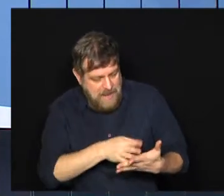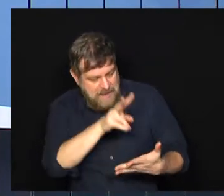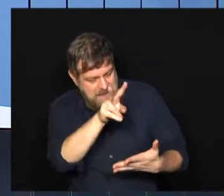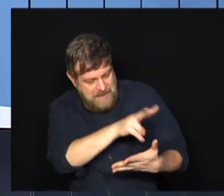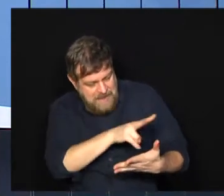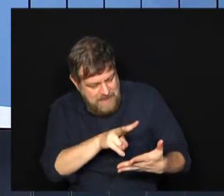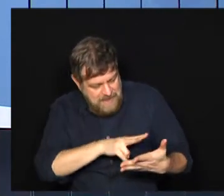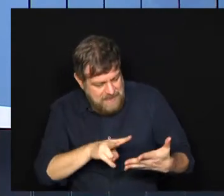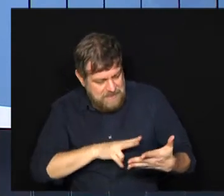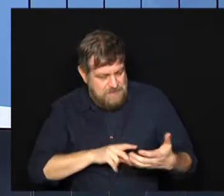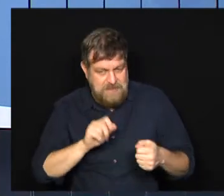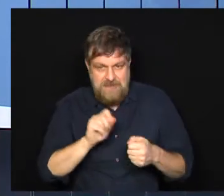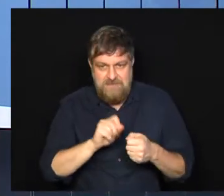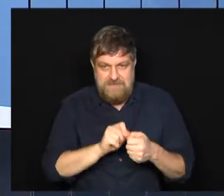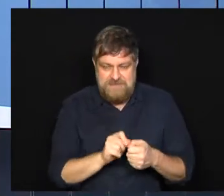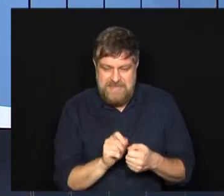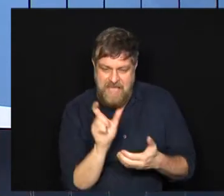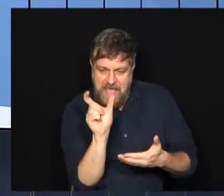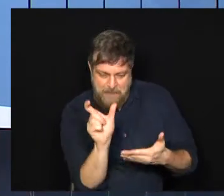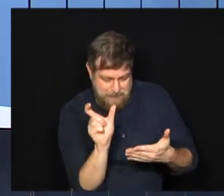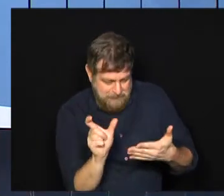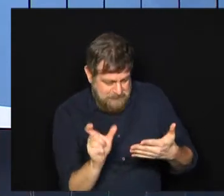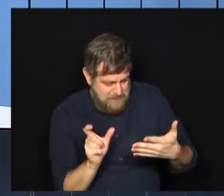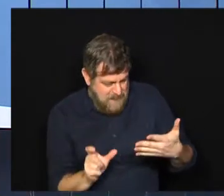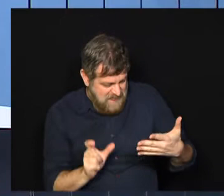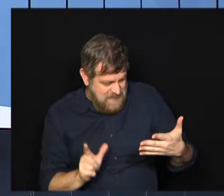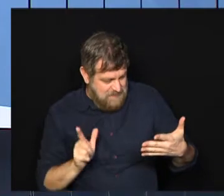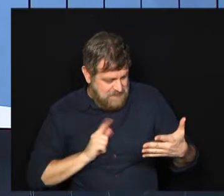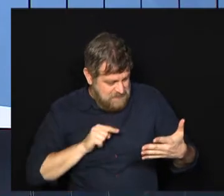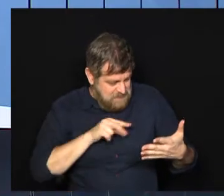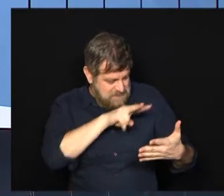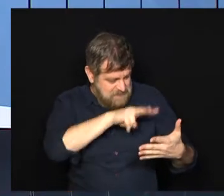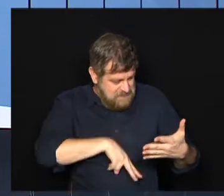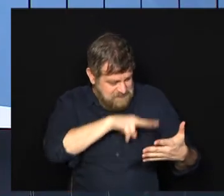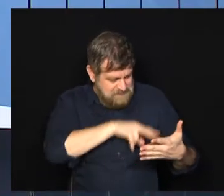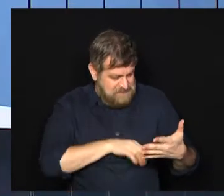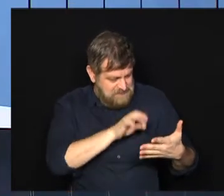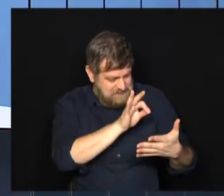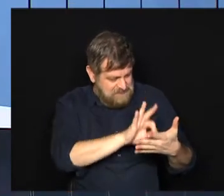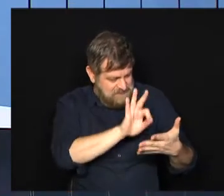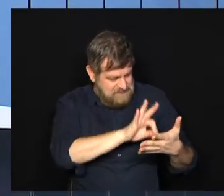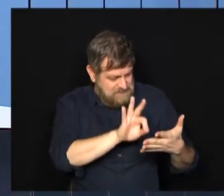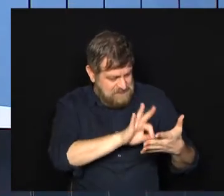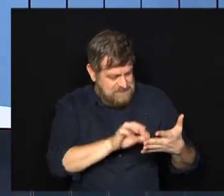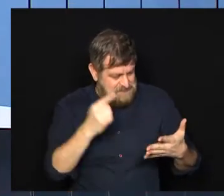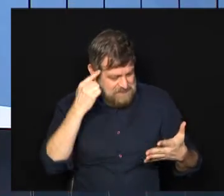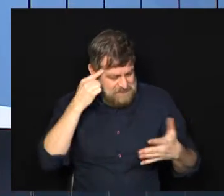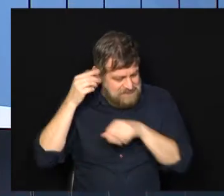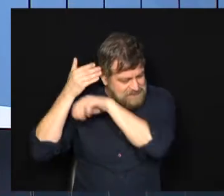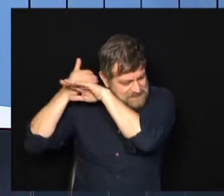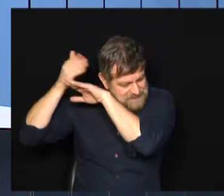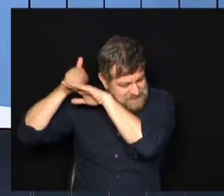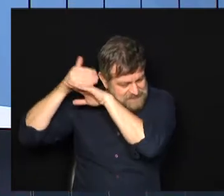um joguinho aí de palavras cruzadas, algo que a gente pode fazer, tipo uma ginástica do cérebro, até para movimentar que